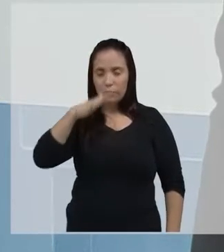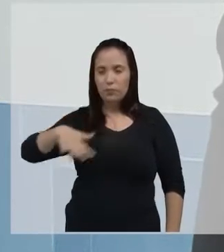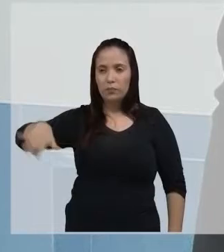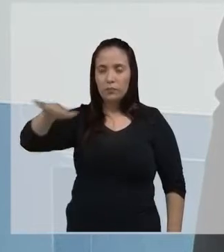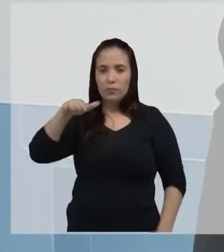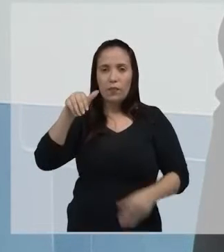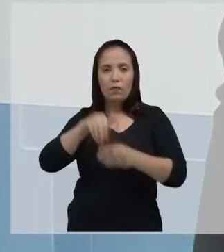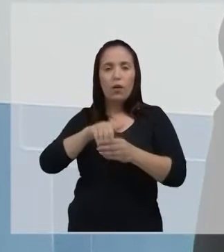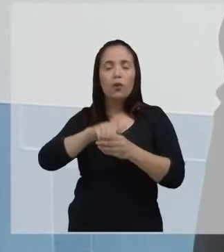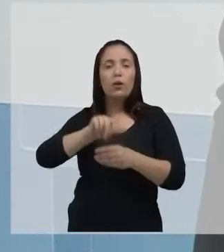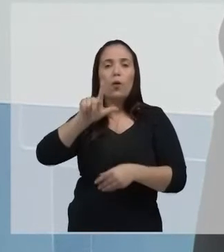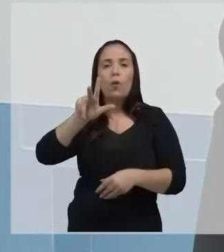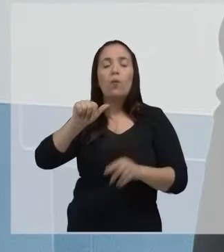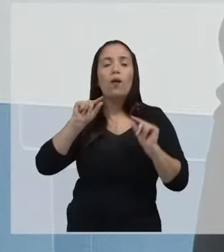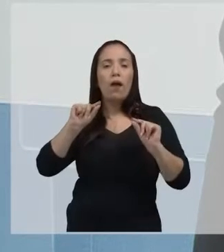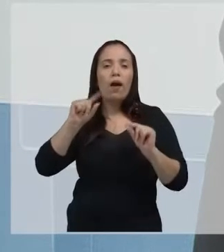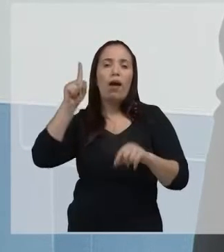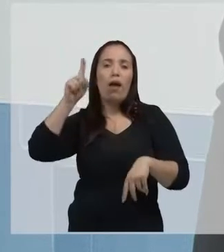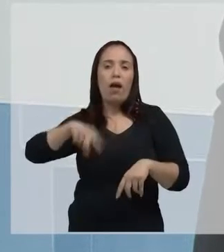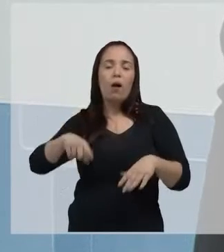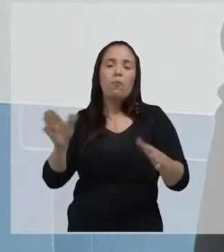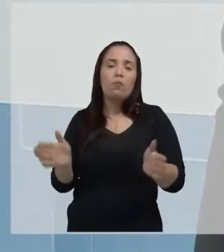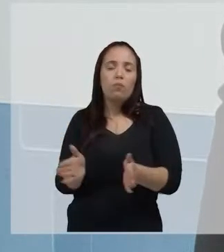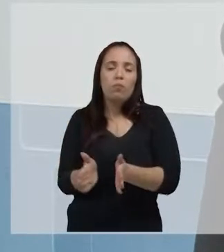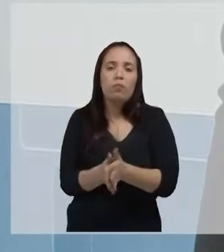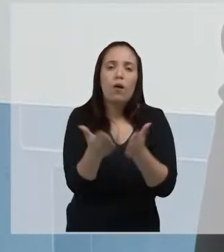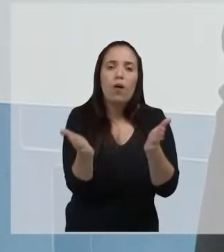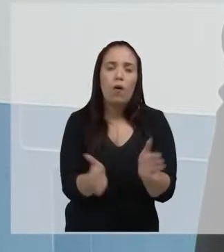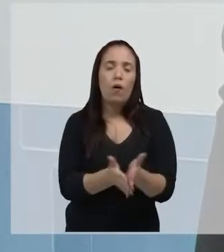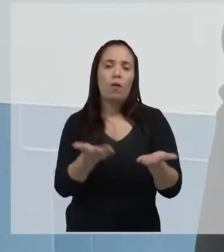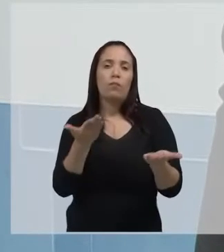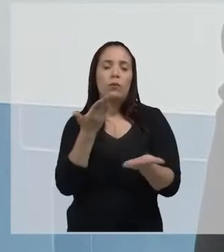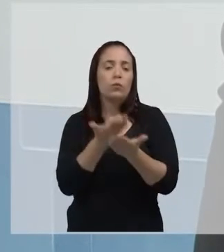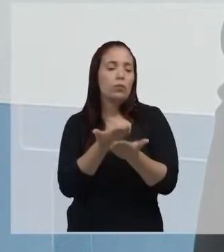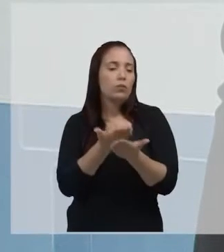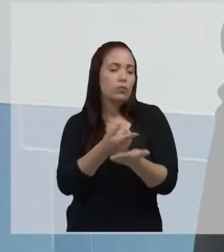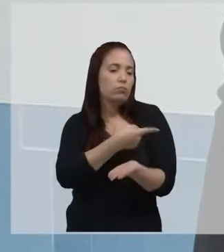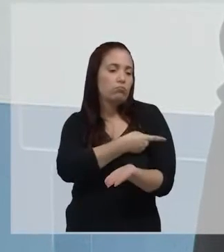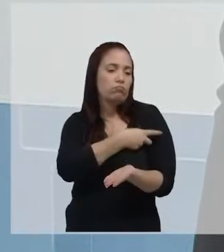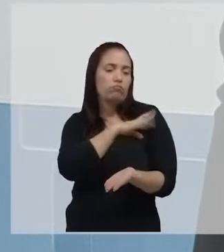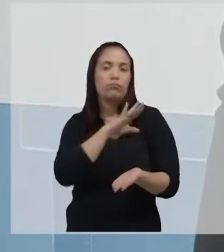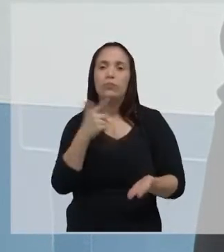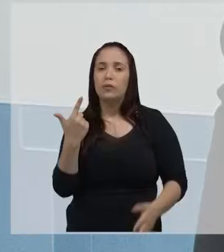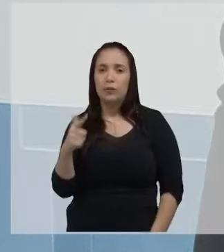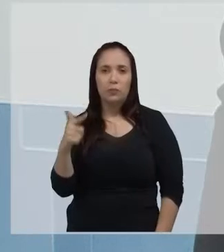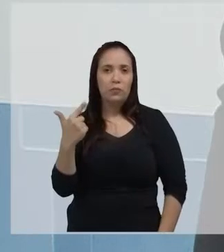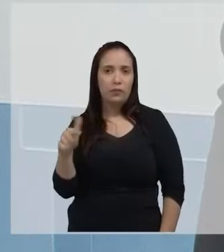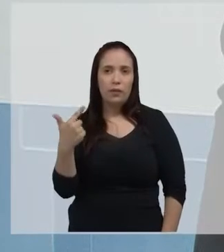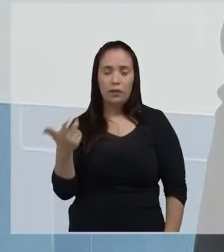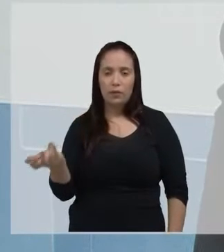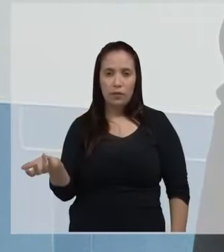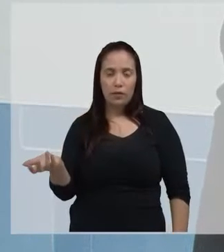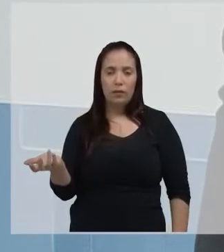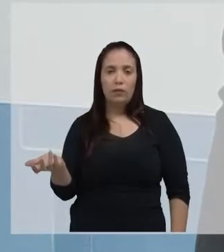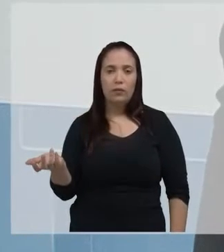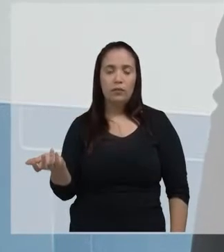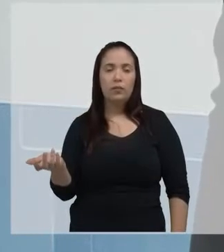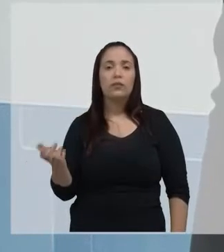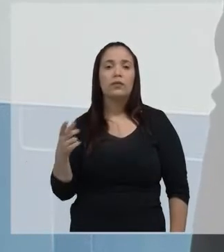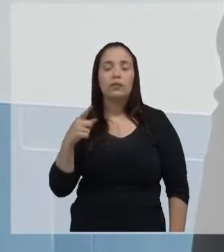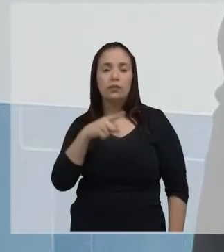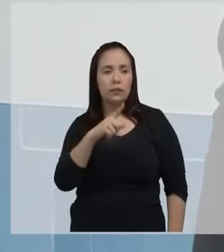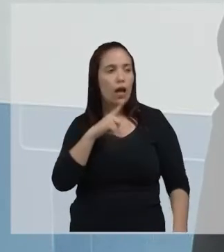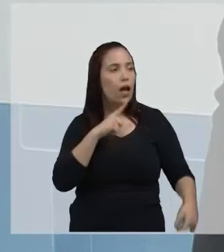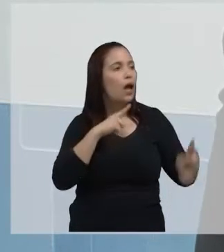eleitor de baixa renda, é um eleitor de baixa escolaridade, e um eleitor que, por um lado, ele é